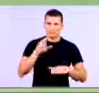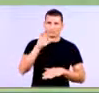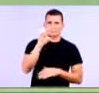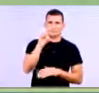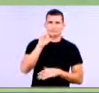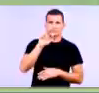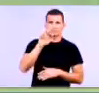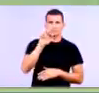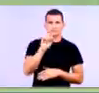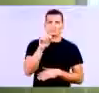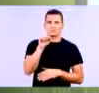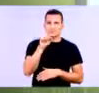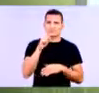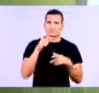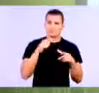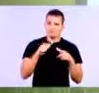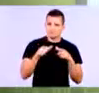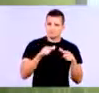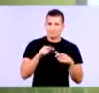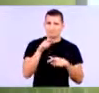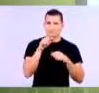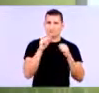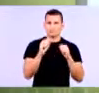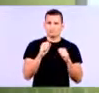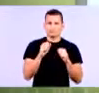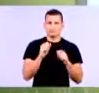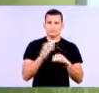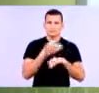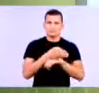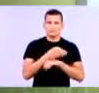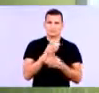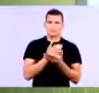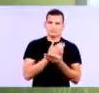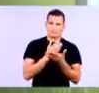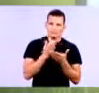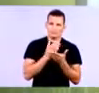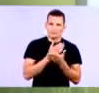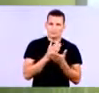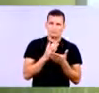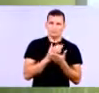ocupe, né, e você pode acessar algumas